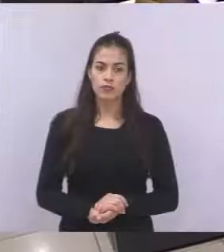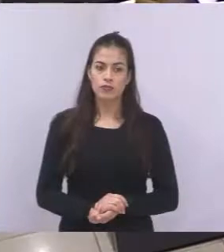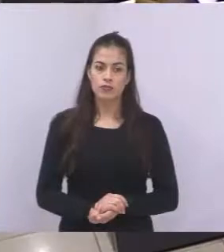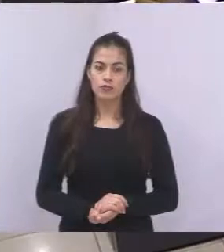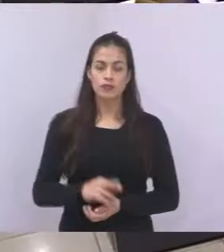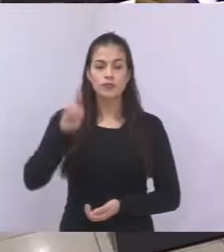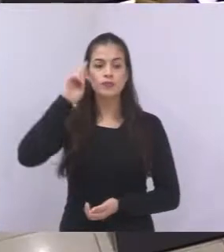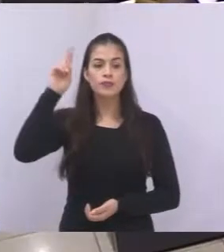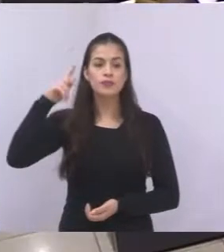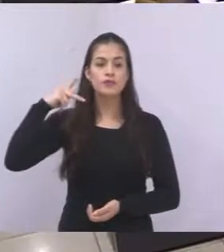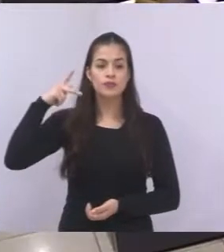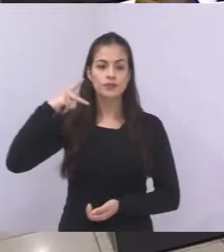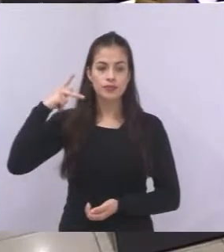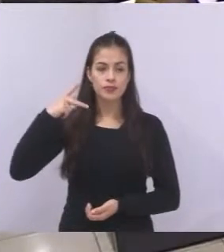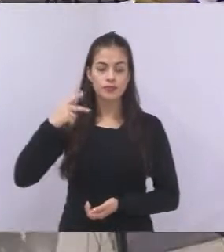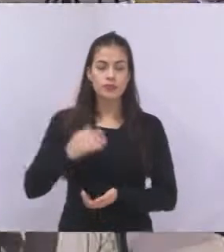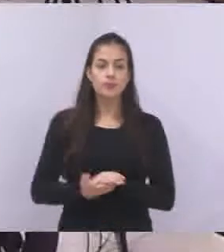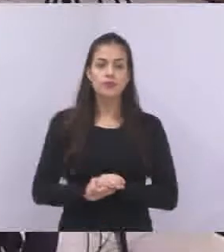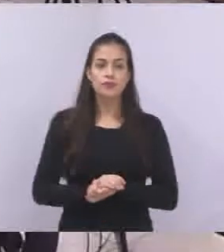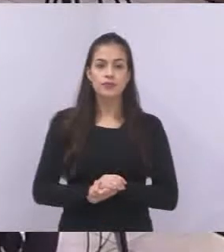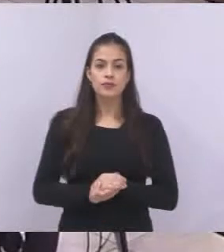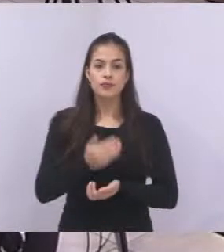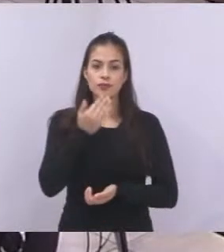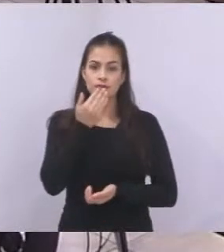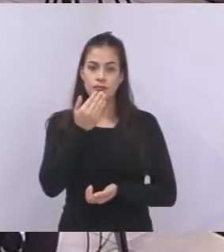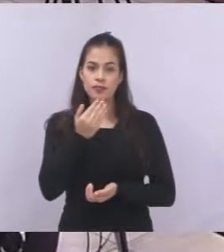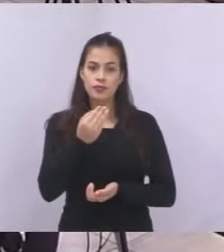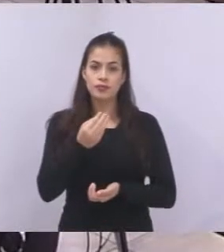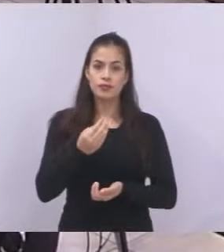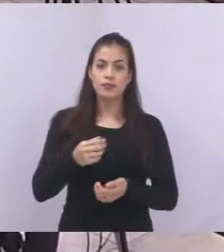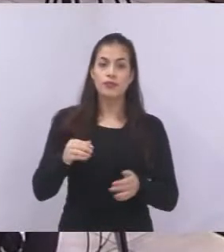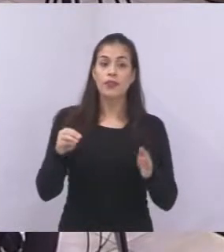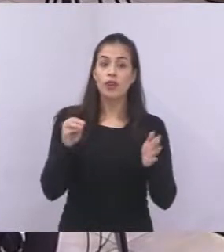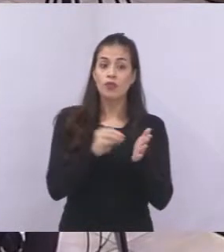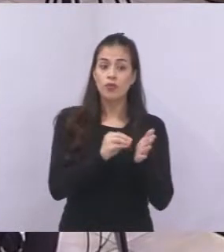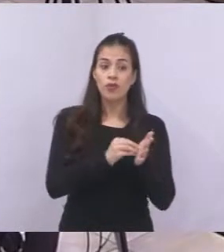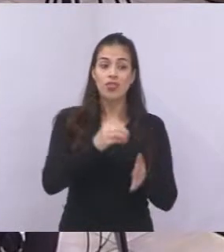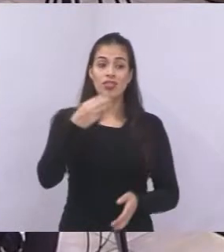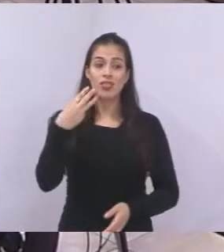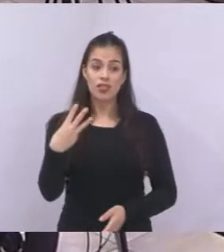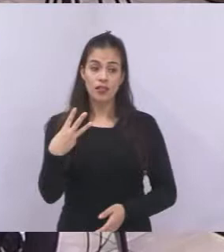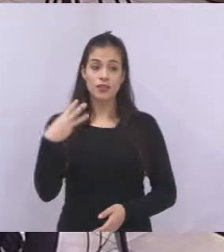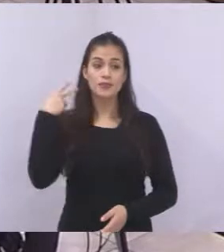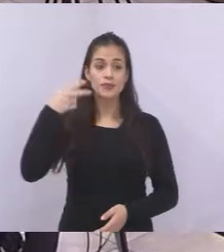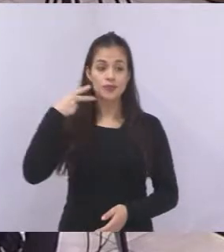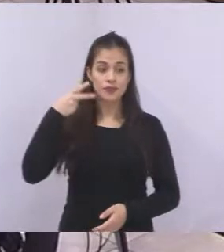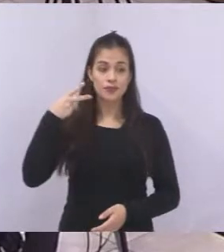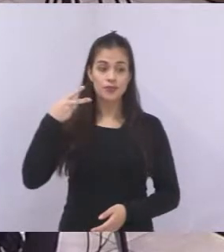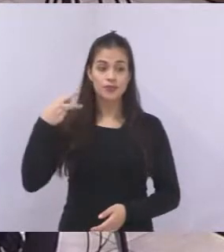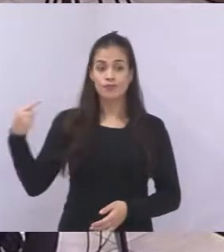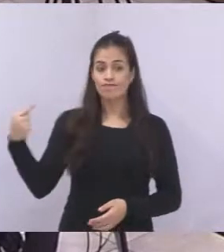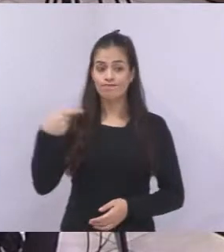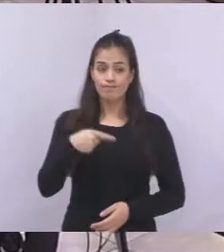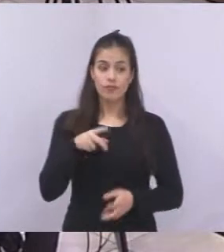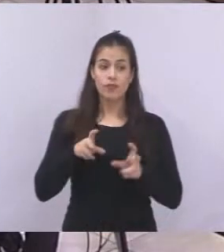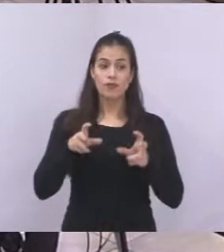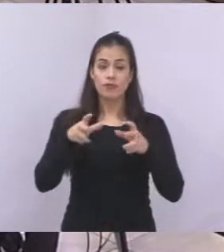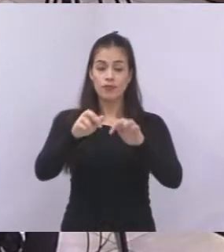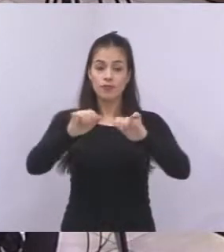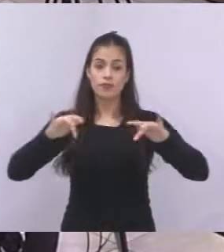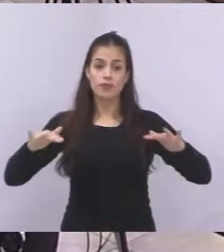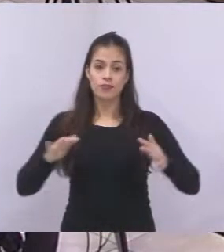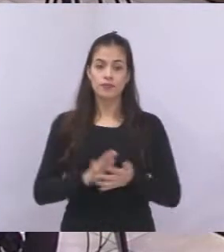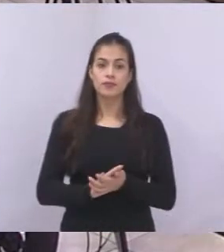Senhores vereadores, vou pedir, porque faltava três vereadores que não estavam aqui no plenário, a gente vai repetir. O Sindicato do